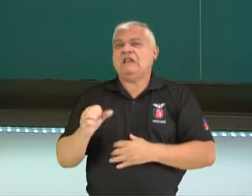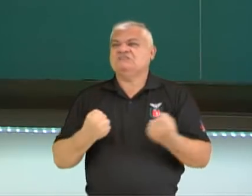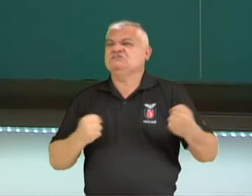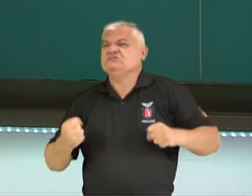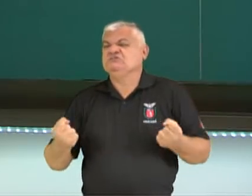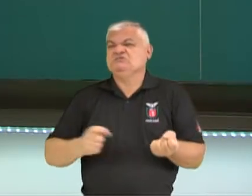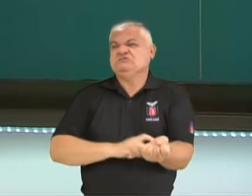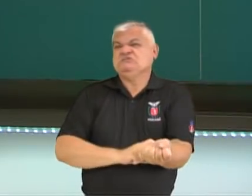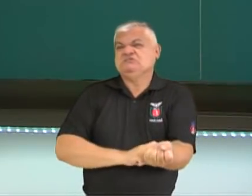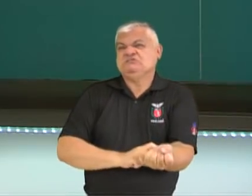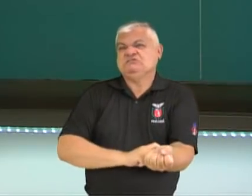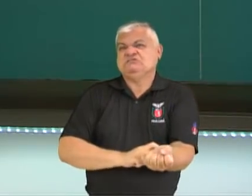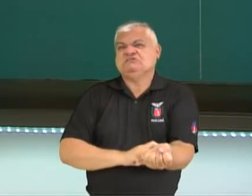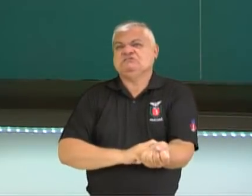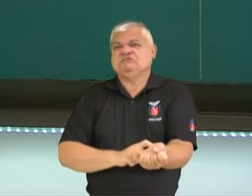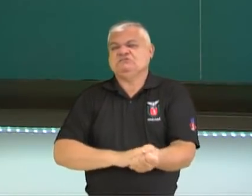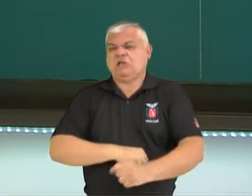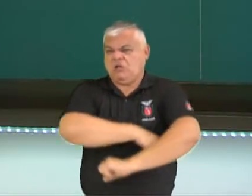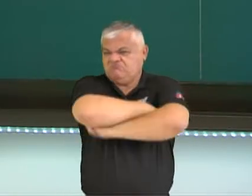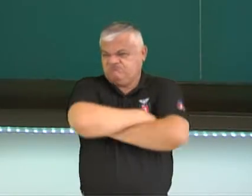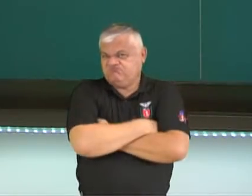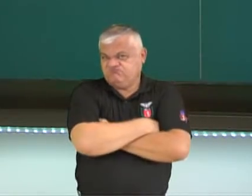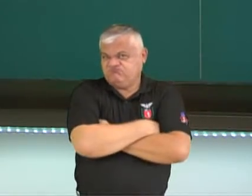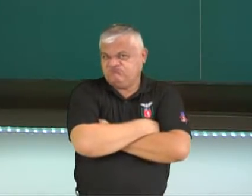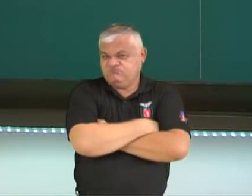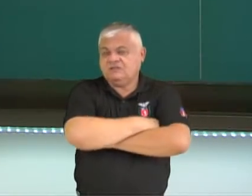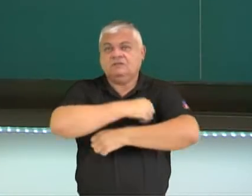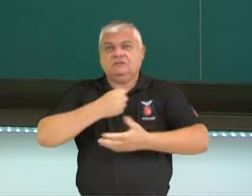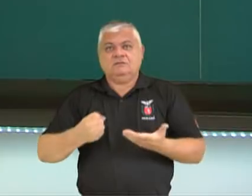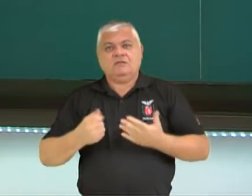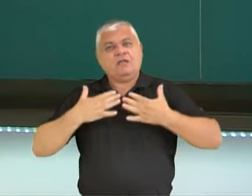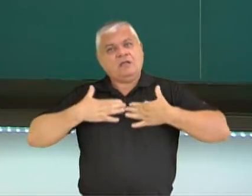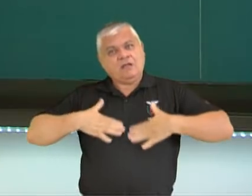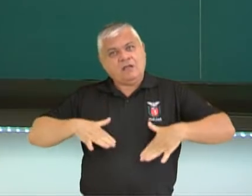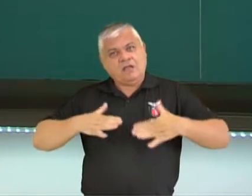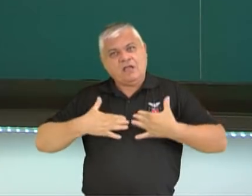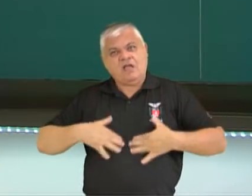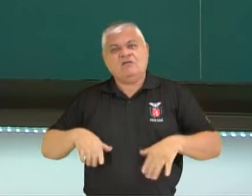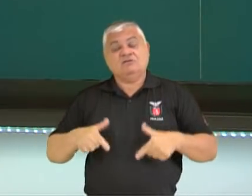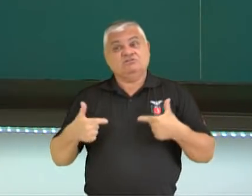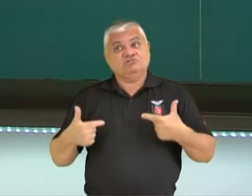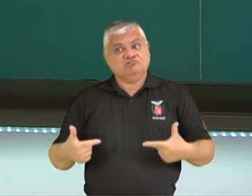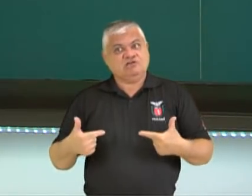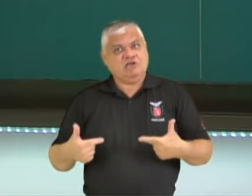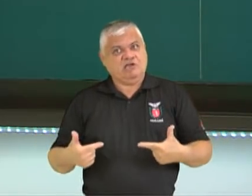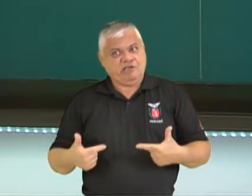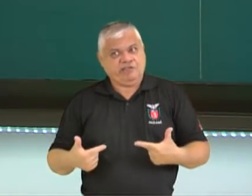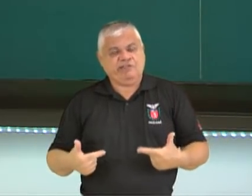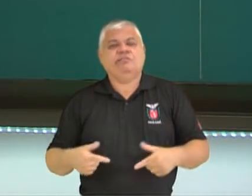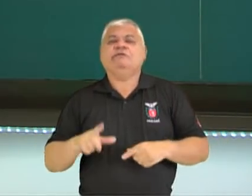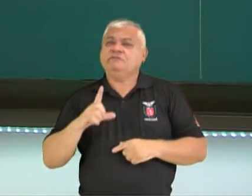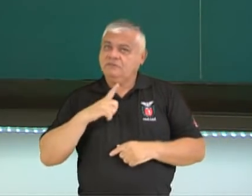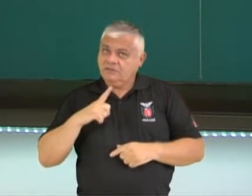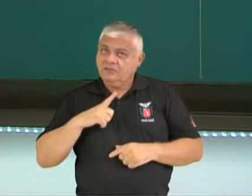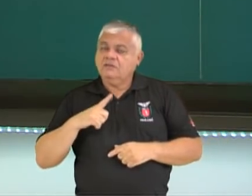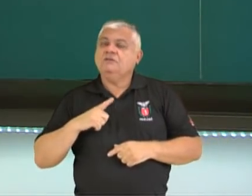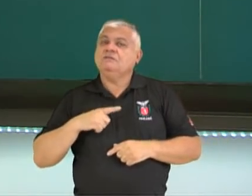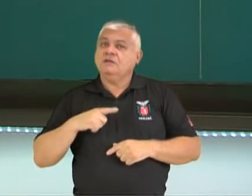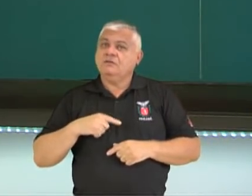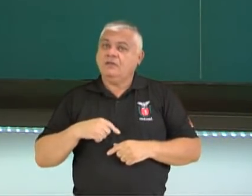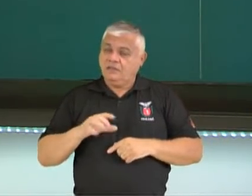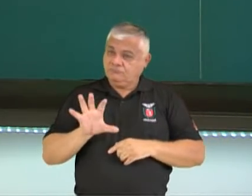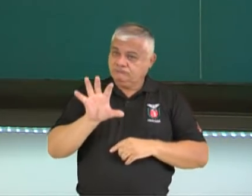certo? Nervoso, birrento, né? Tem umas crianças que são xaropinhas e tudo isso é um